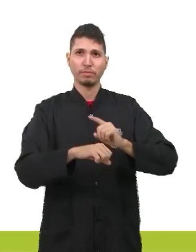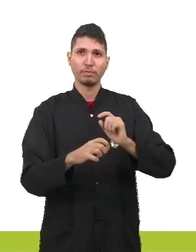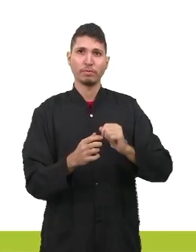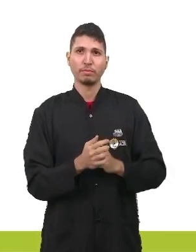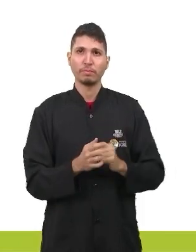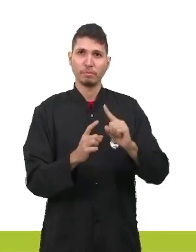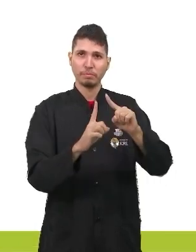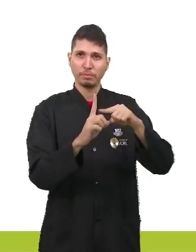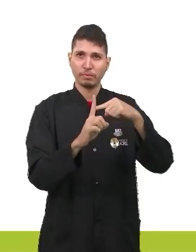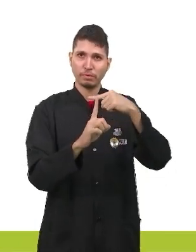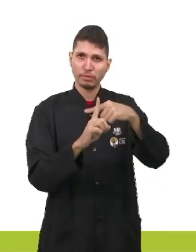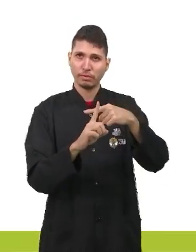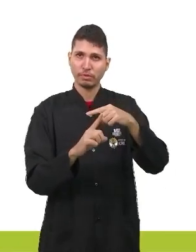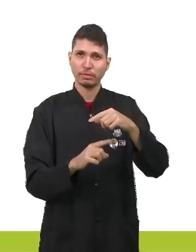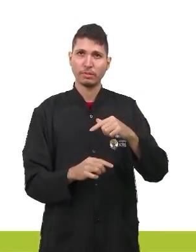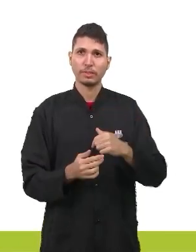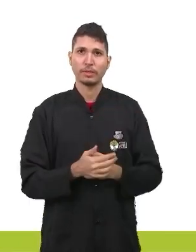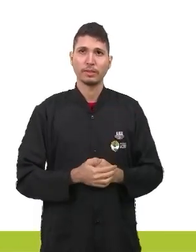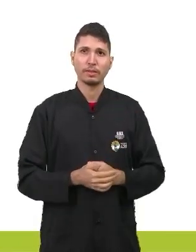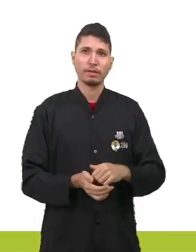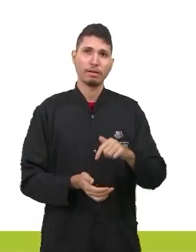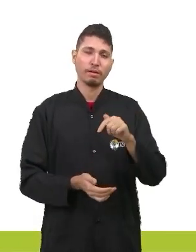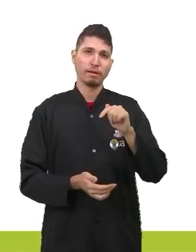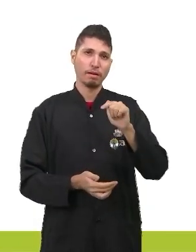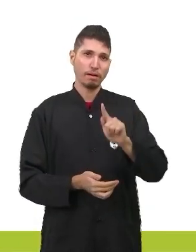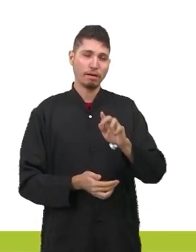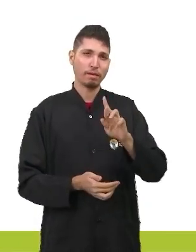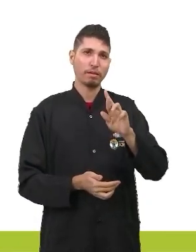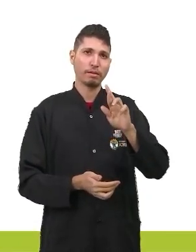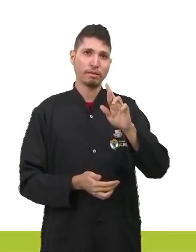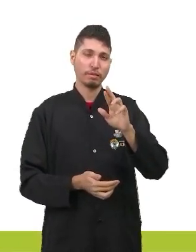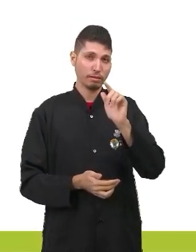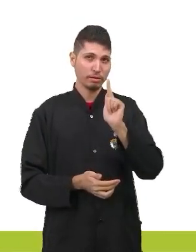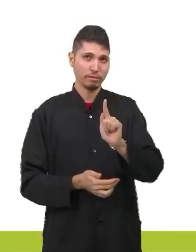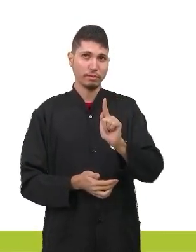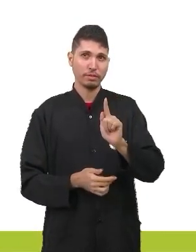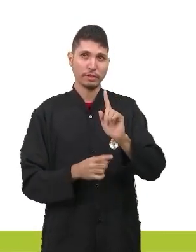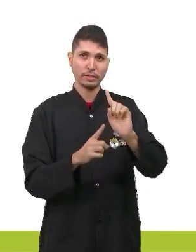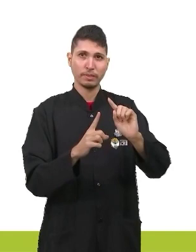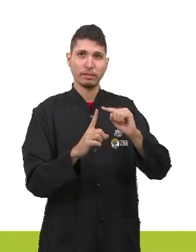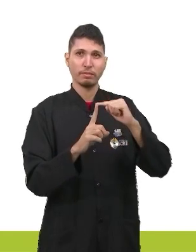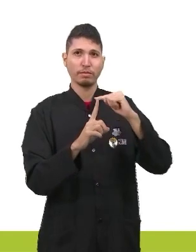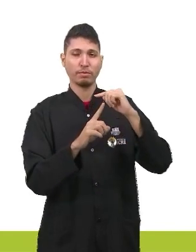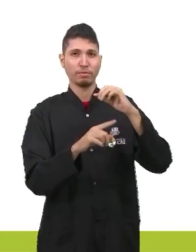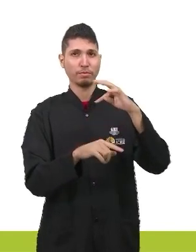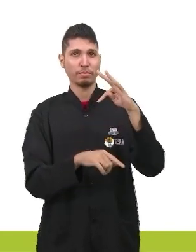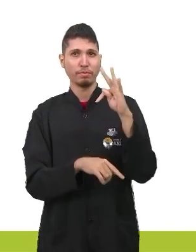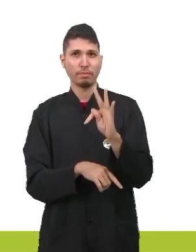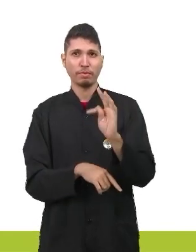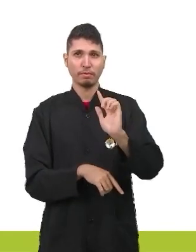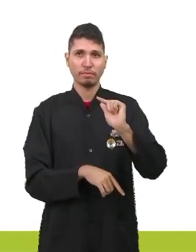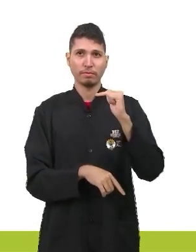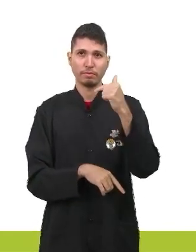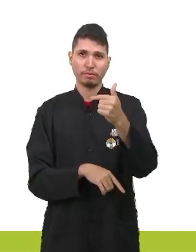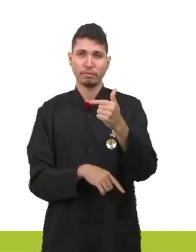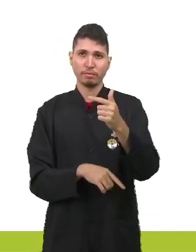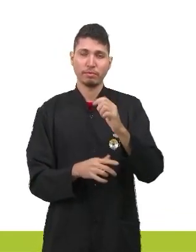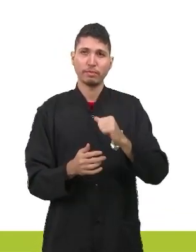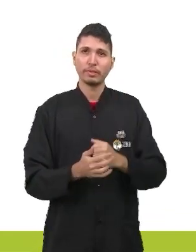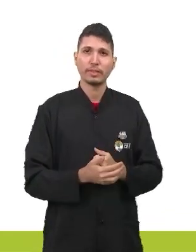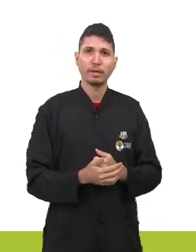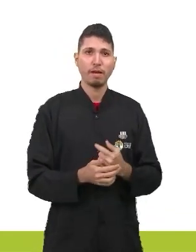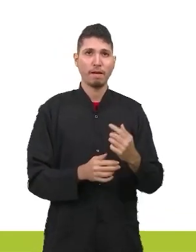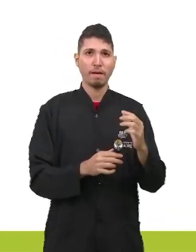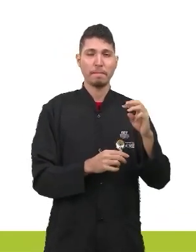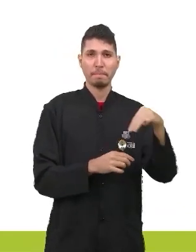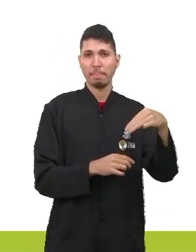né? 3 ao quadrado sobre 2. Então, professor, por que você trouxe isso aqui? Porque eu quero que vocês verifiquem a relação matemática que existe entre a matemática e a